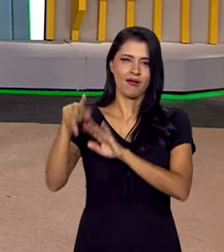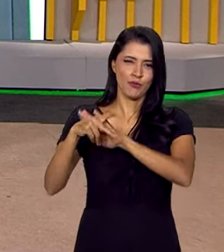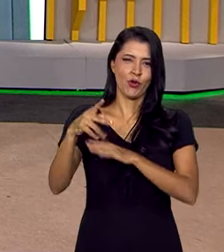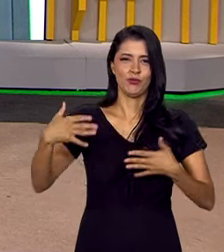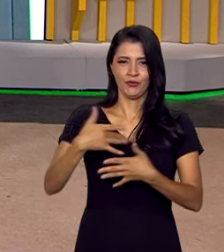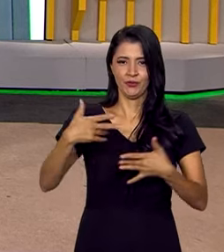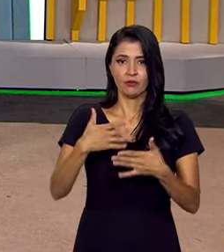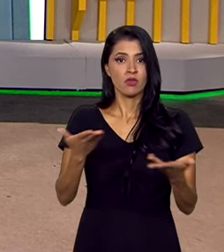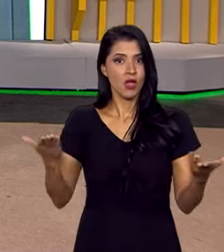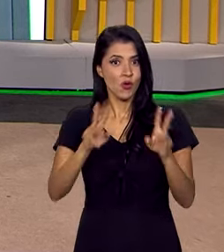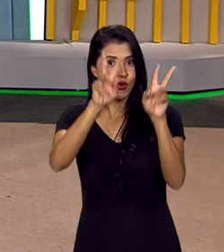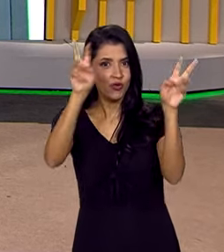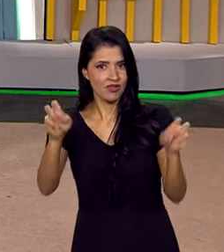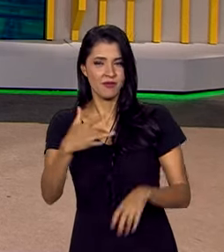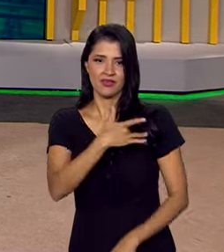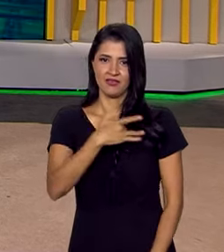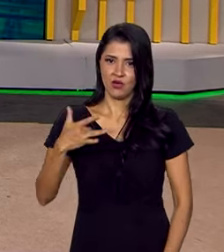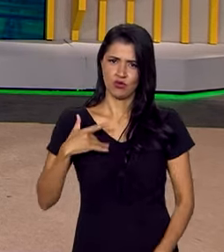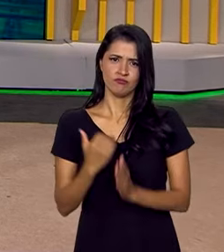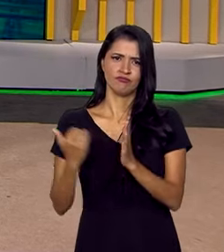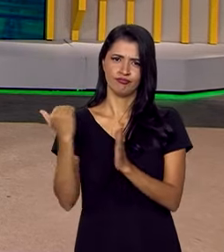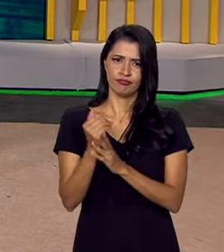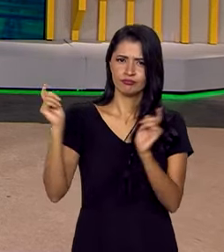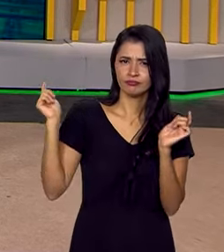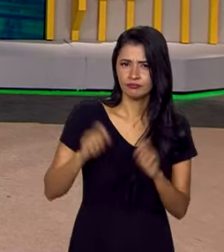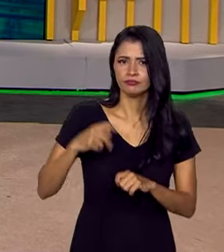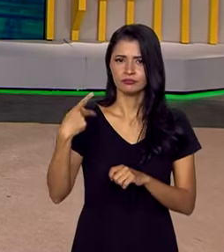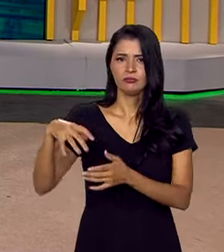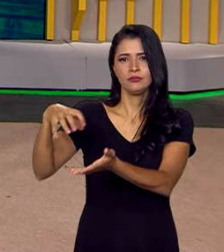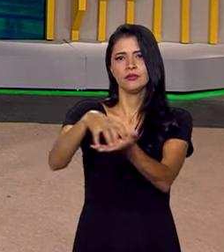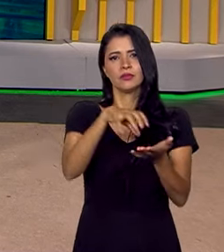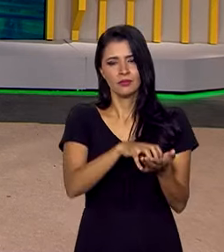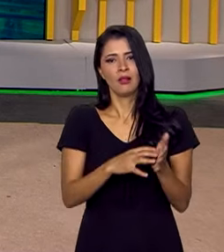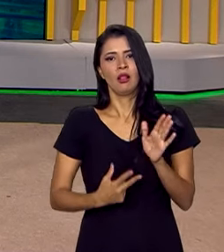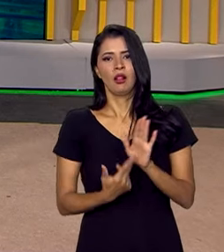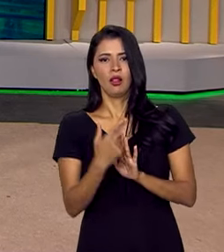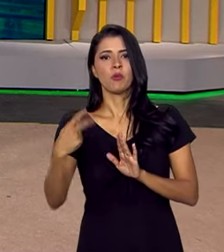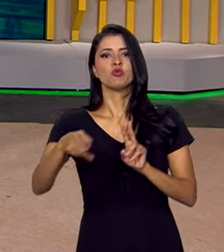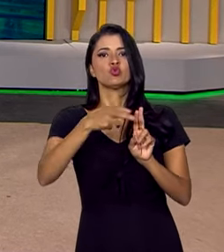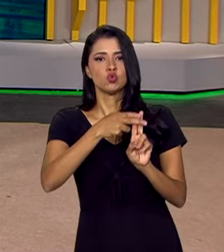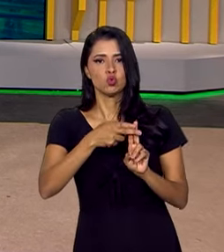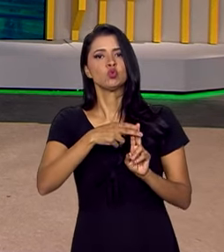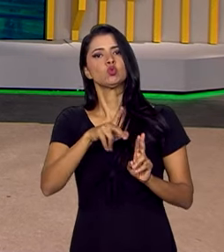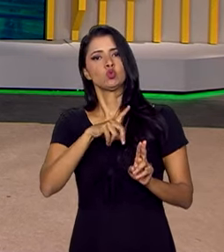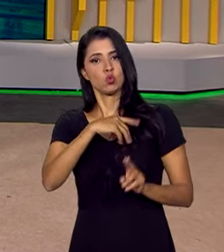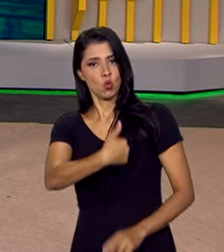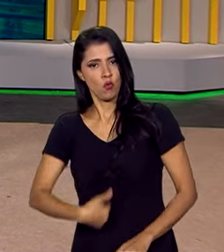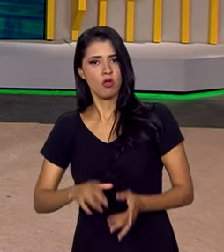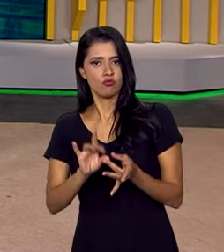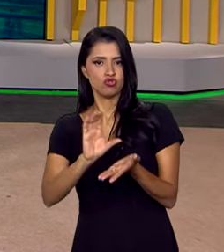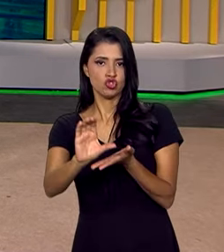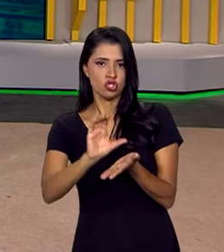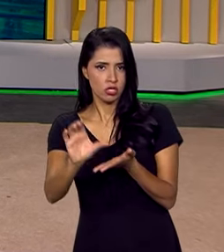E agora a gente vai falar de saúde. Para aumentar a capacidade dos centros de transplantes do SUS, o governo liberou mais